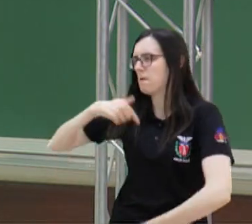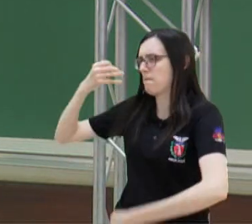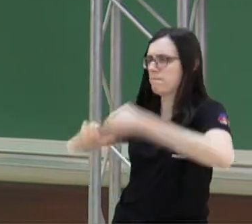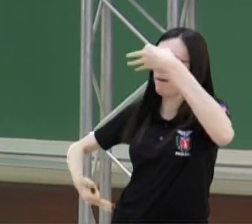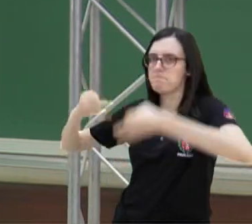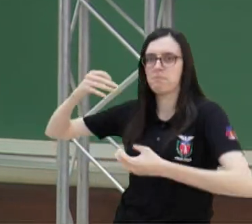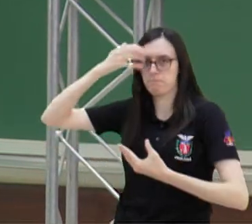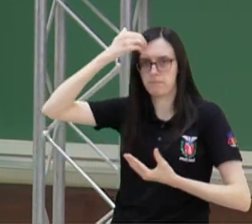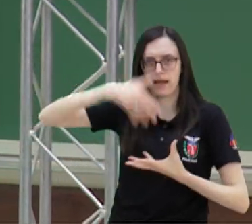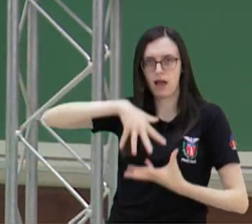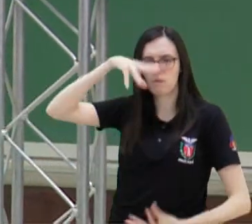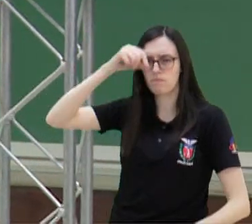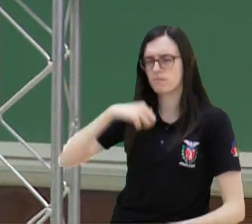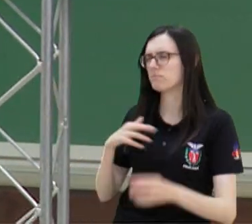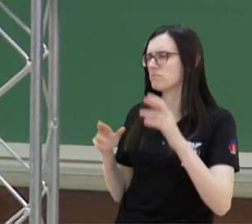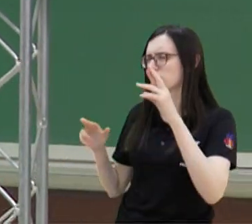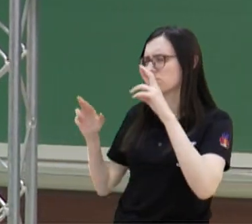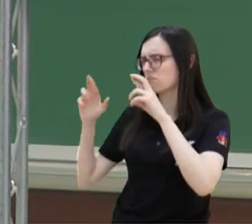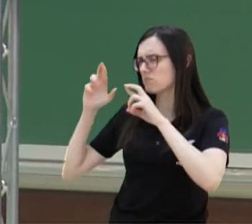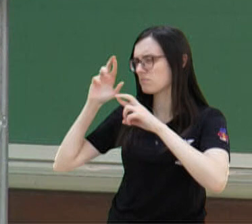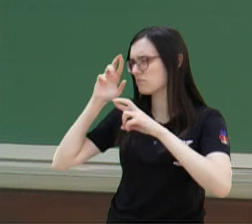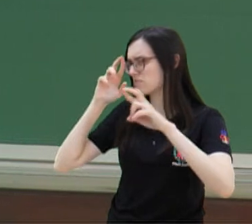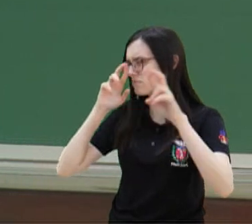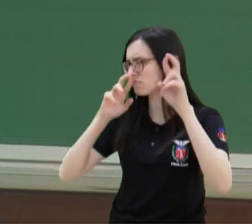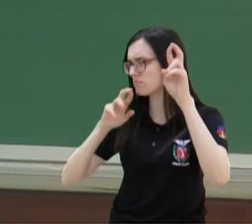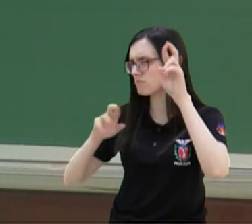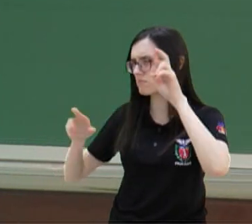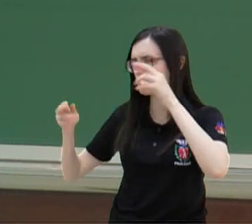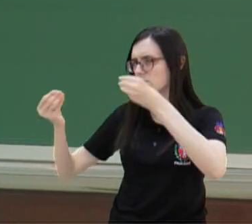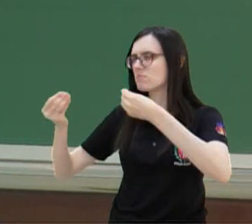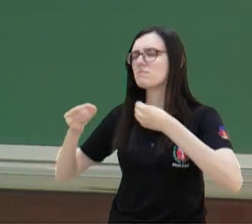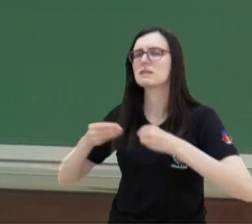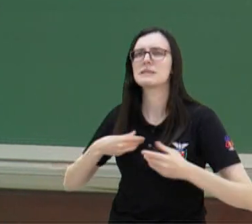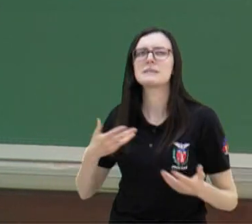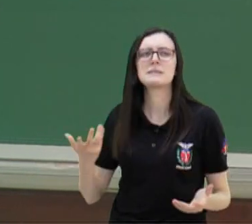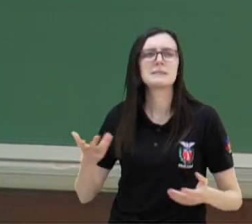almas, observava ela atentamente com um prazer